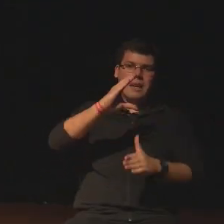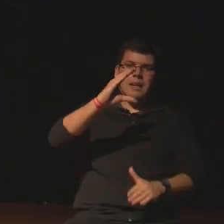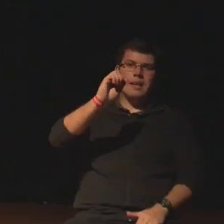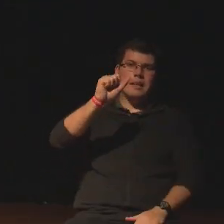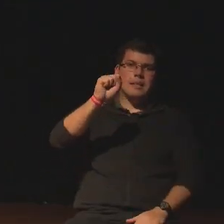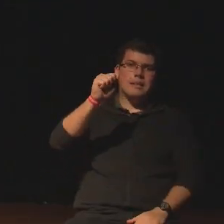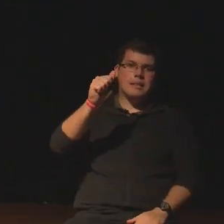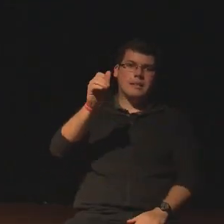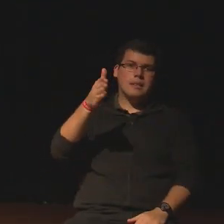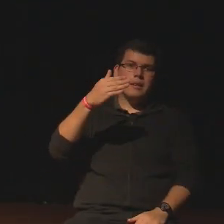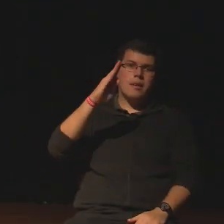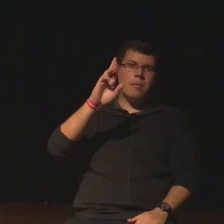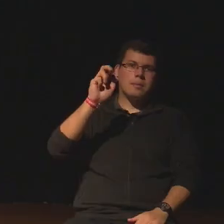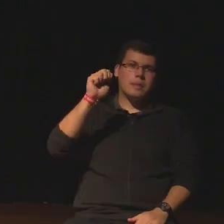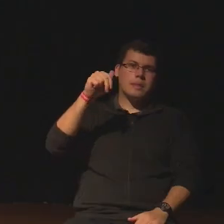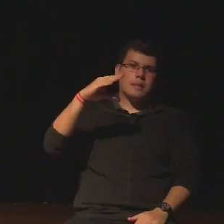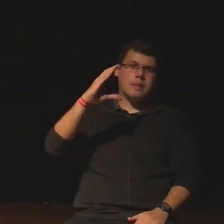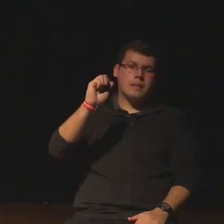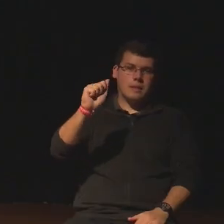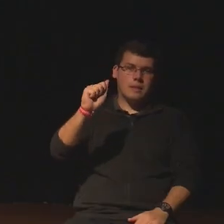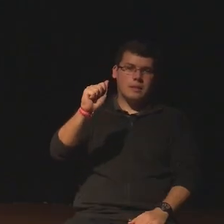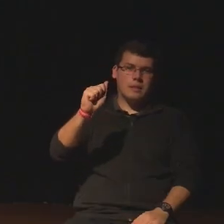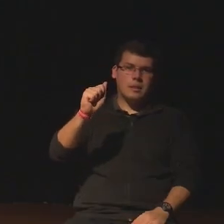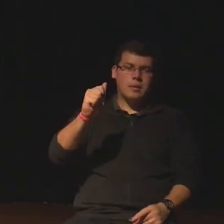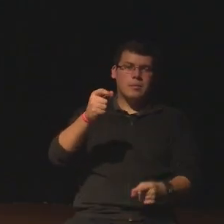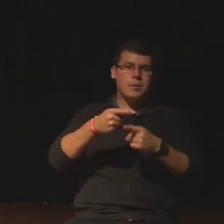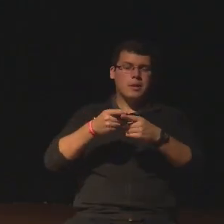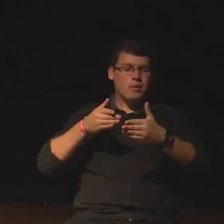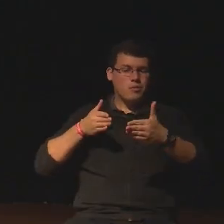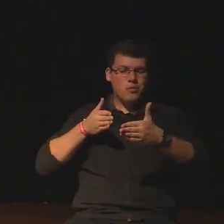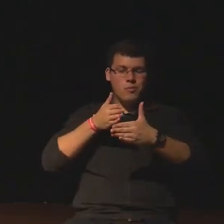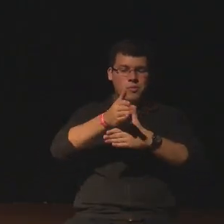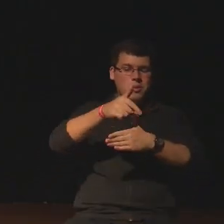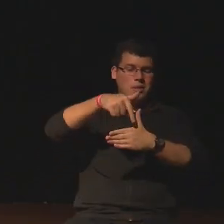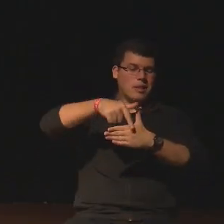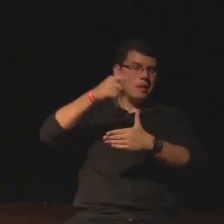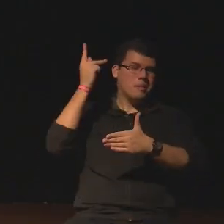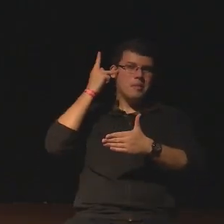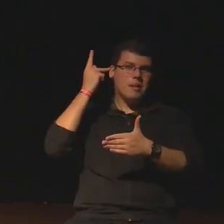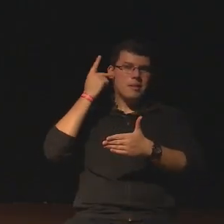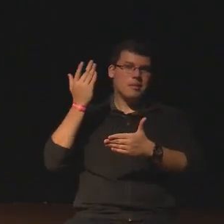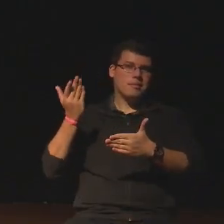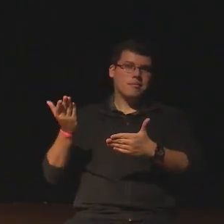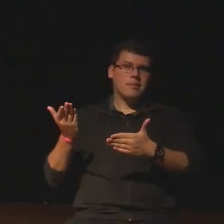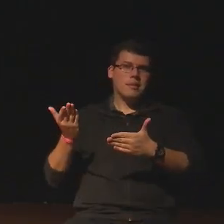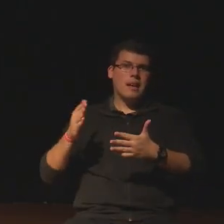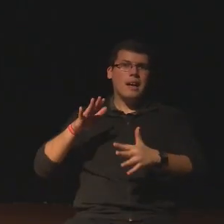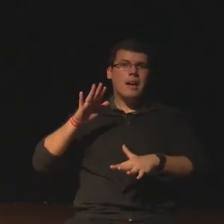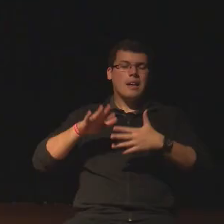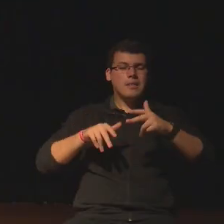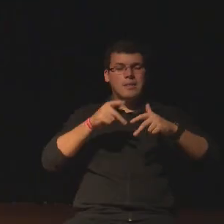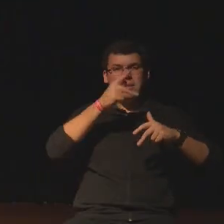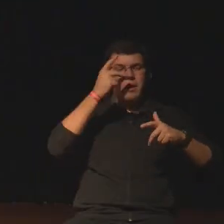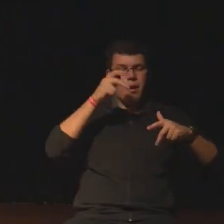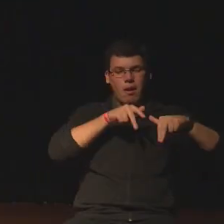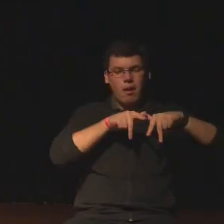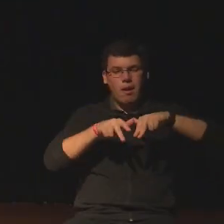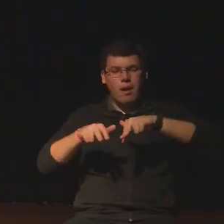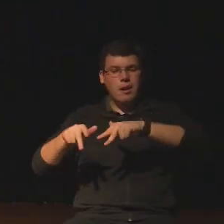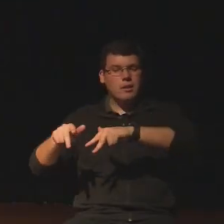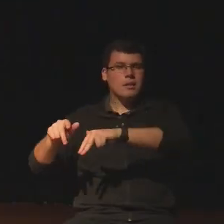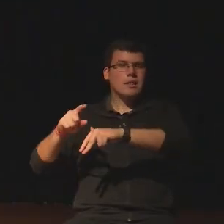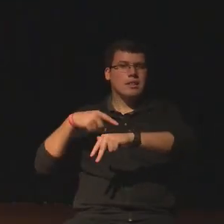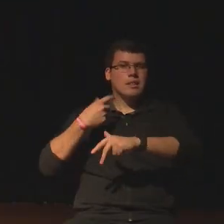Eu cruzo, fica bastante difícil, a gente quer respeitar o pedestre quando a gente vai descer, e o pedestre está